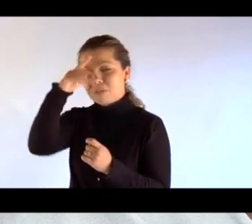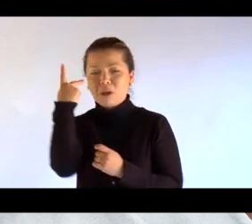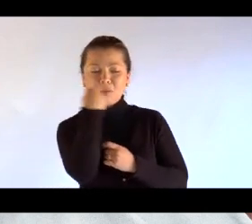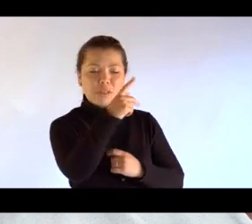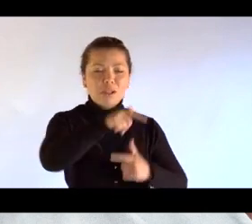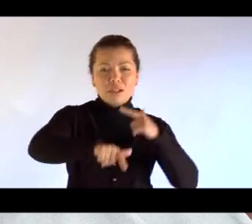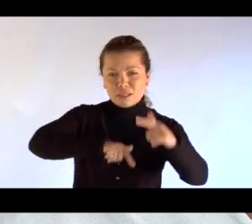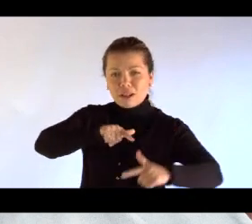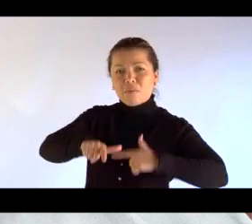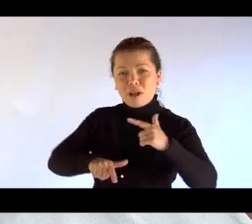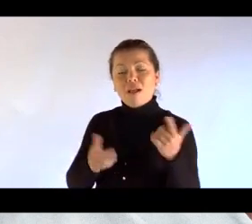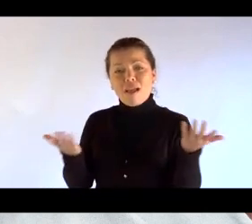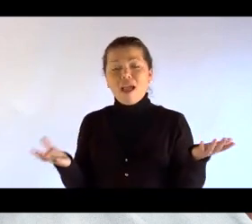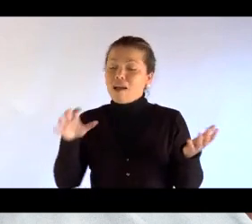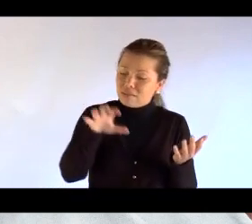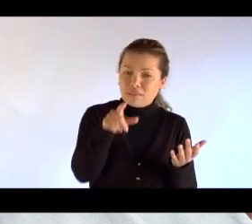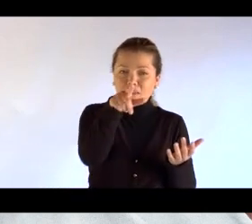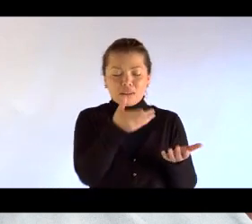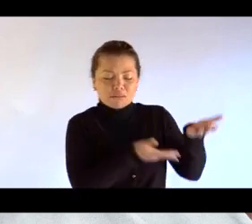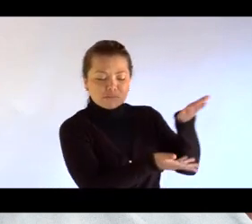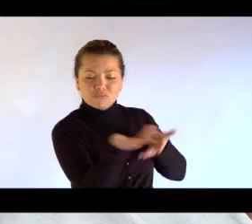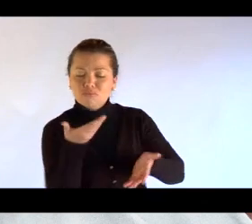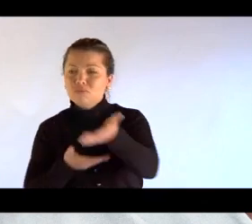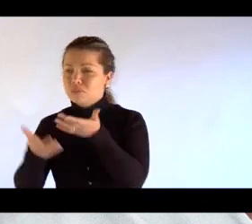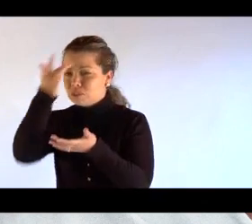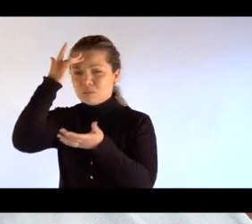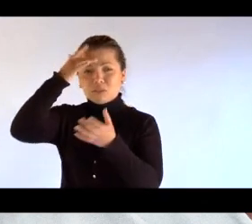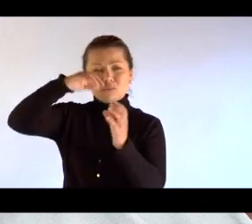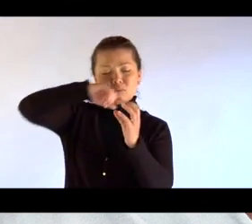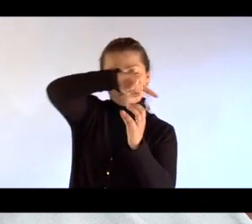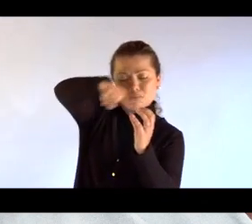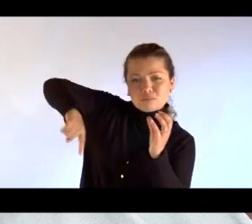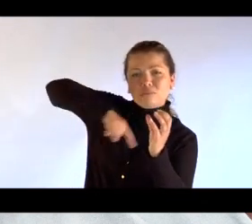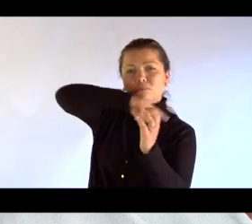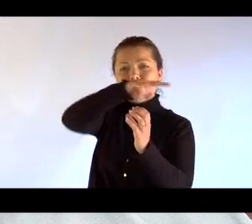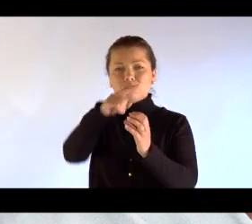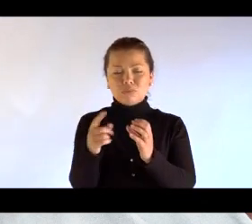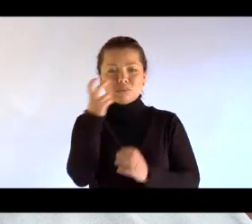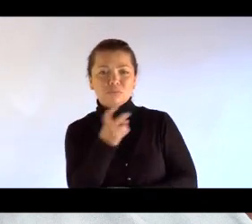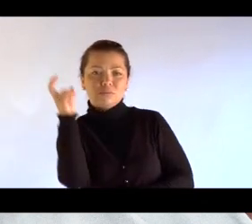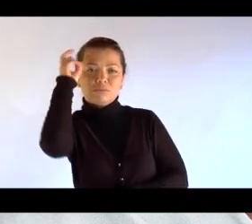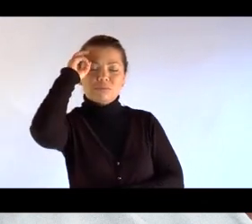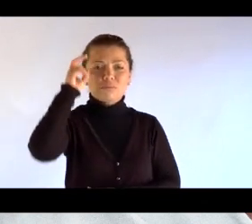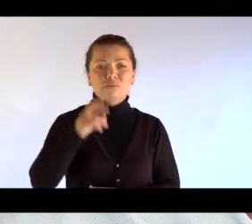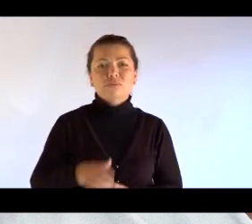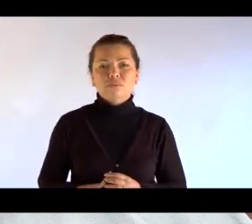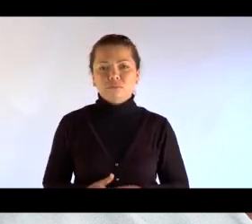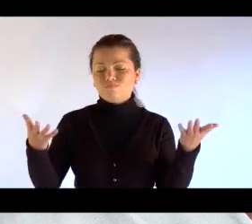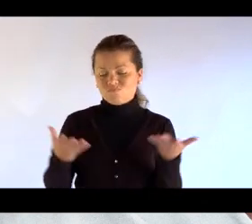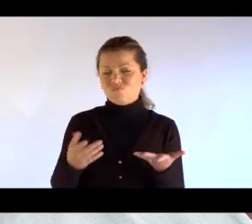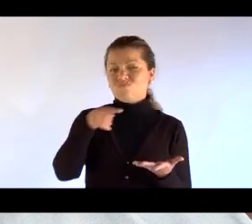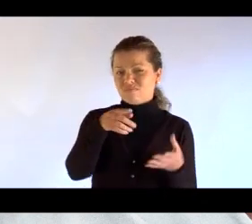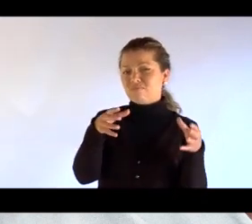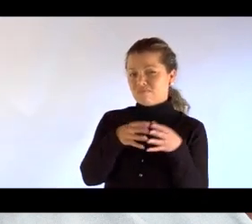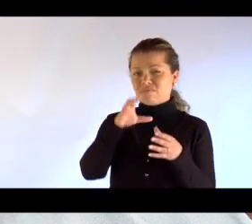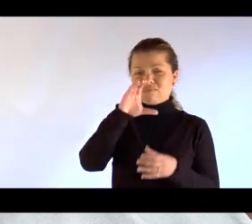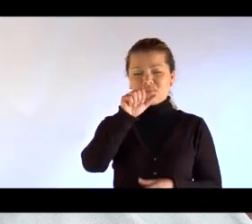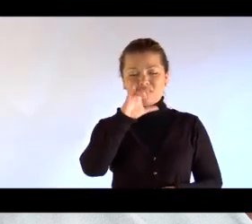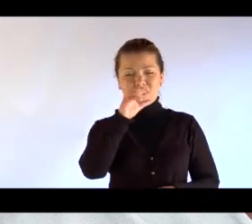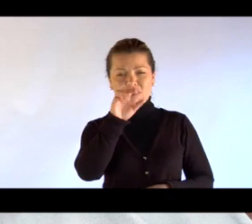entanto, como parte integrante e participante destes períodos, nunca foi protagonista. Iguape é